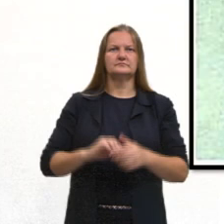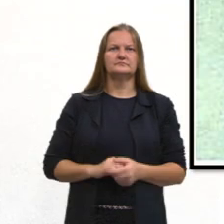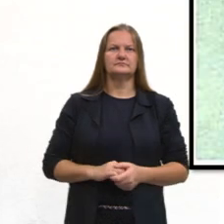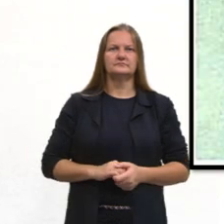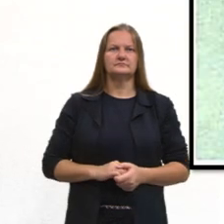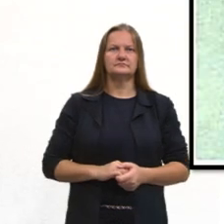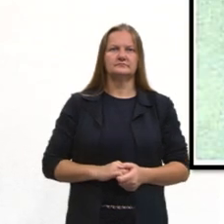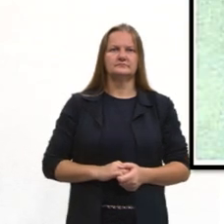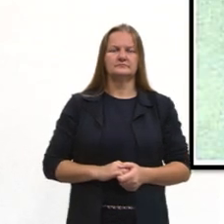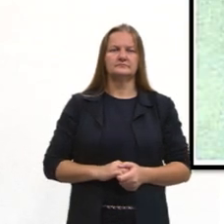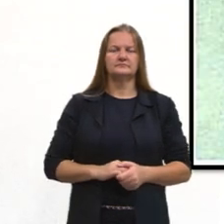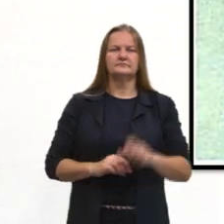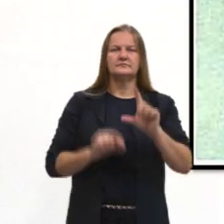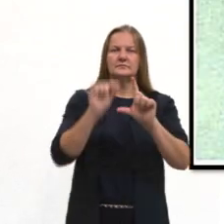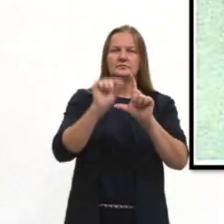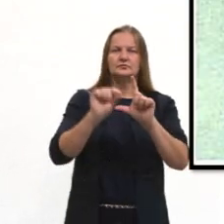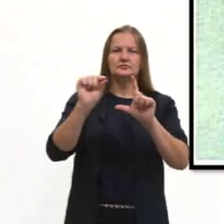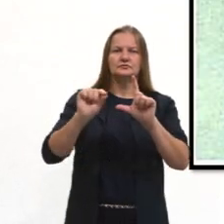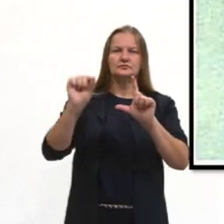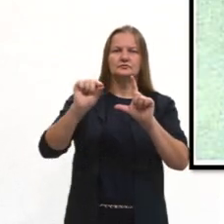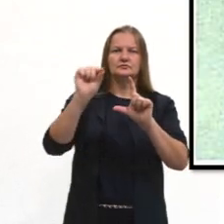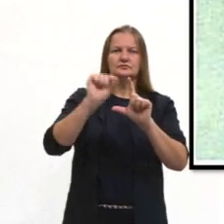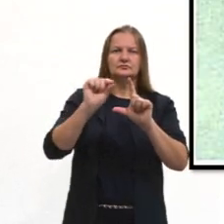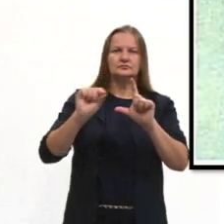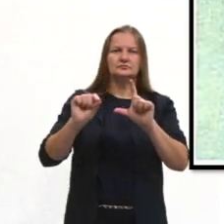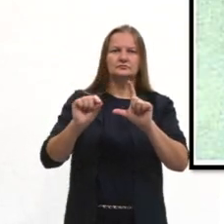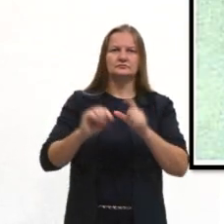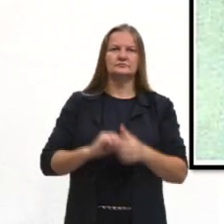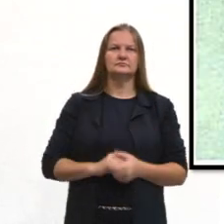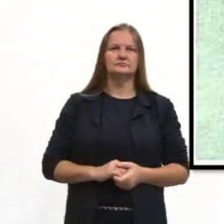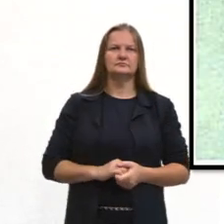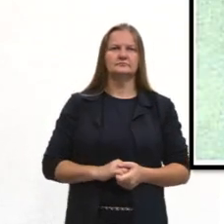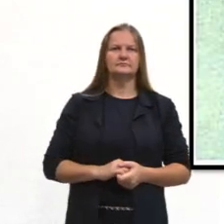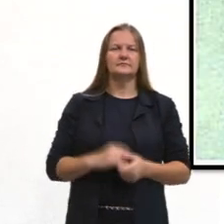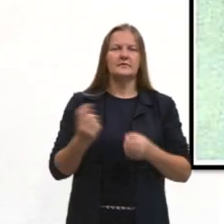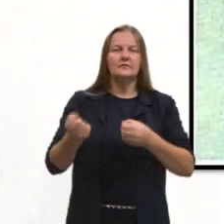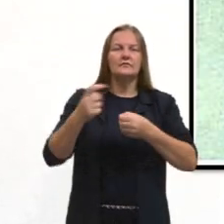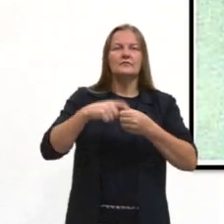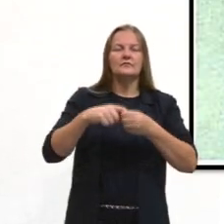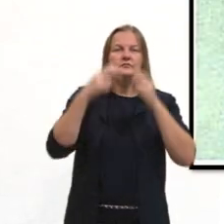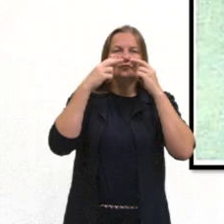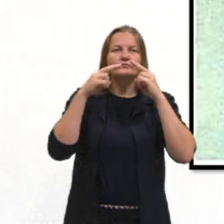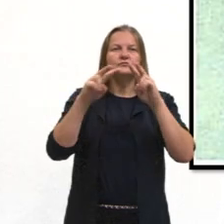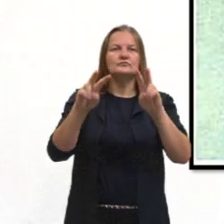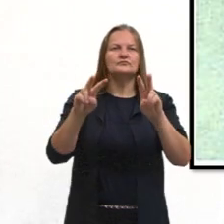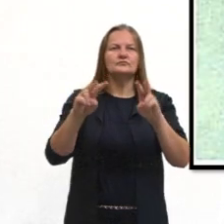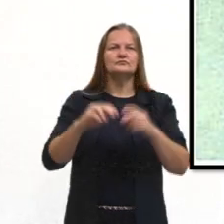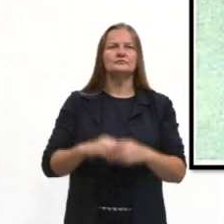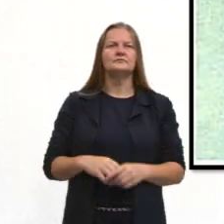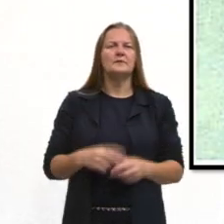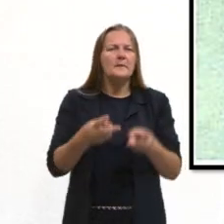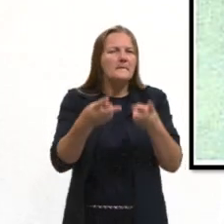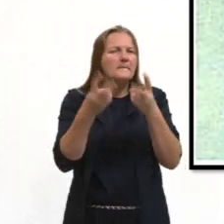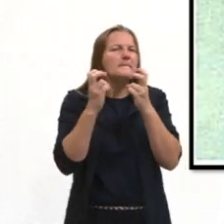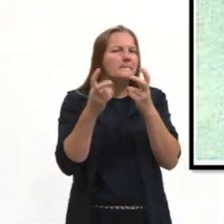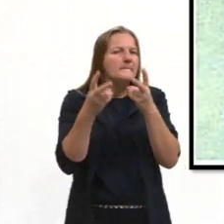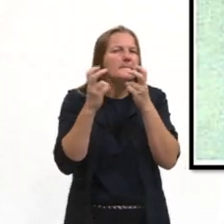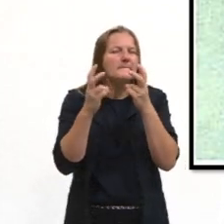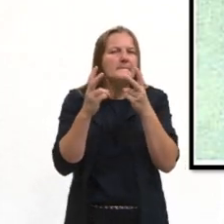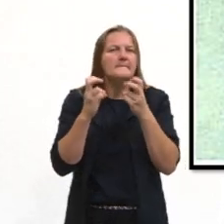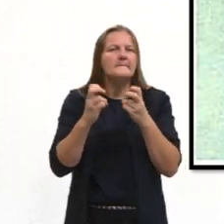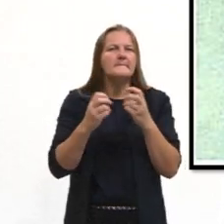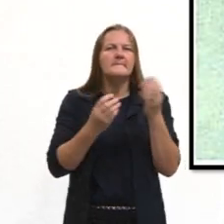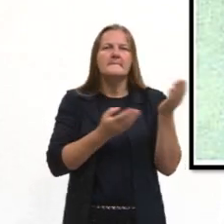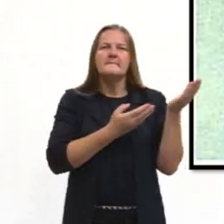coisa em diagramas o homem e retornando aqui então para slide vocês notam que